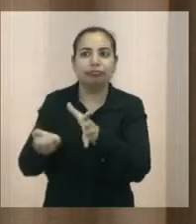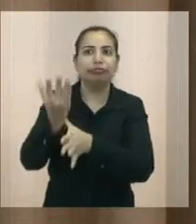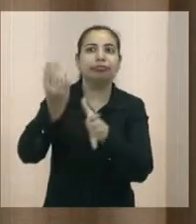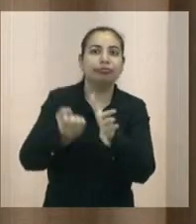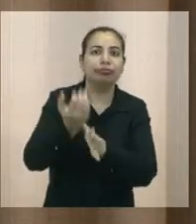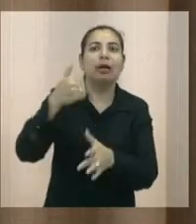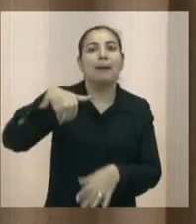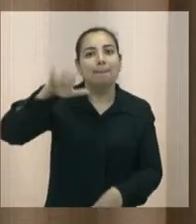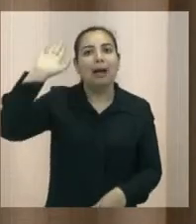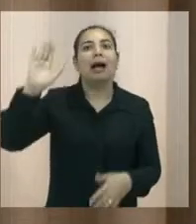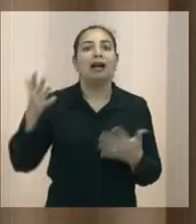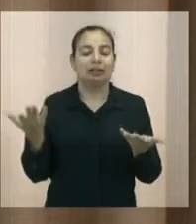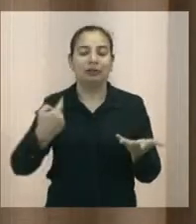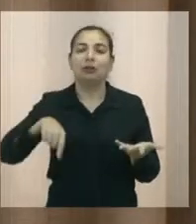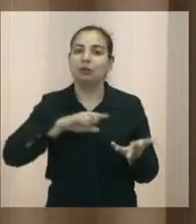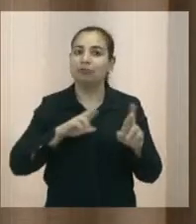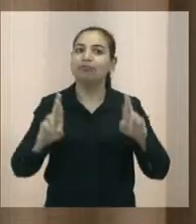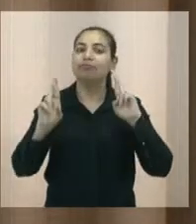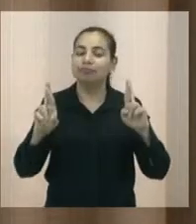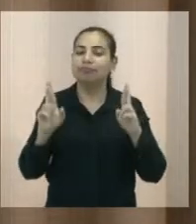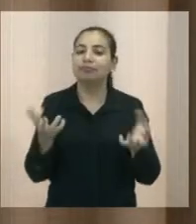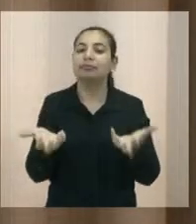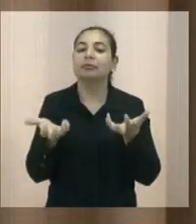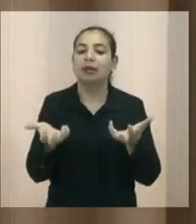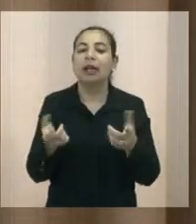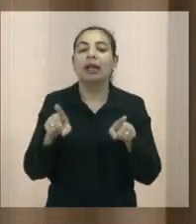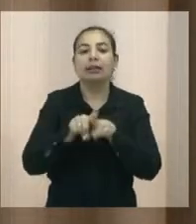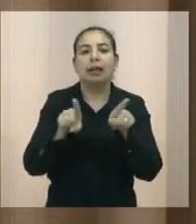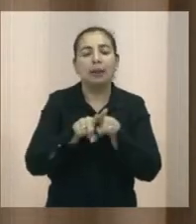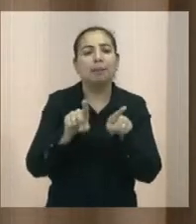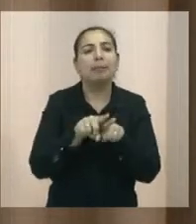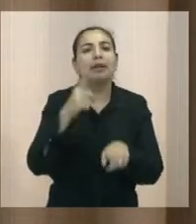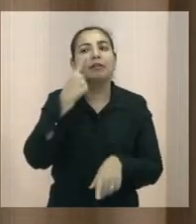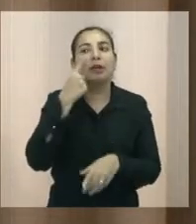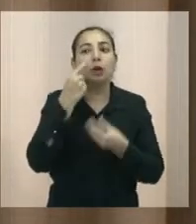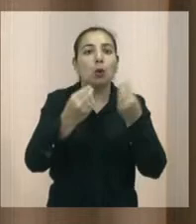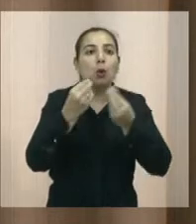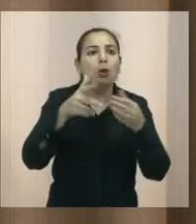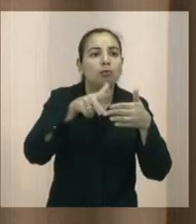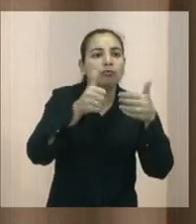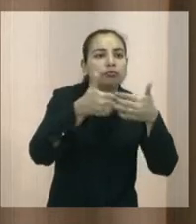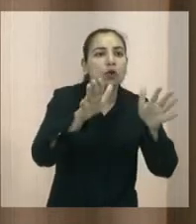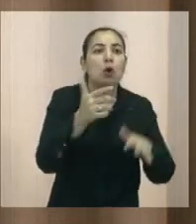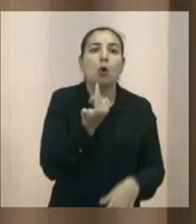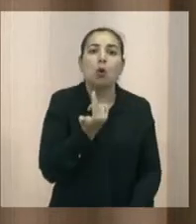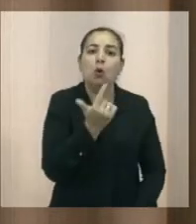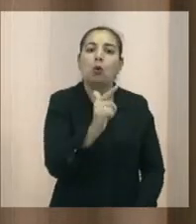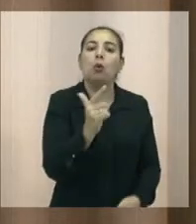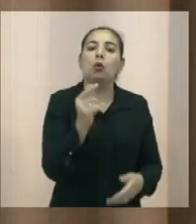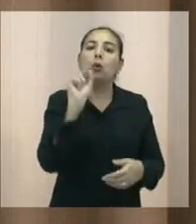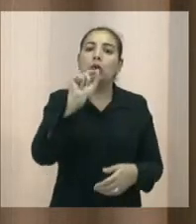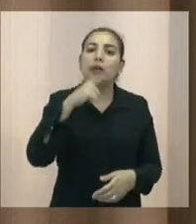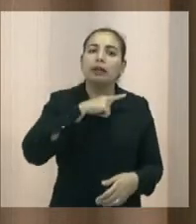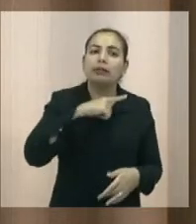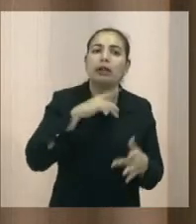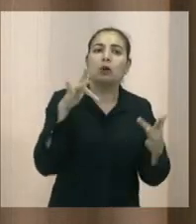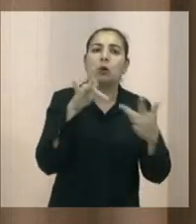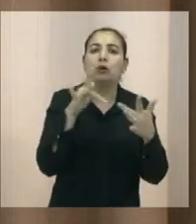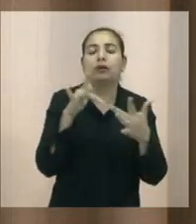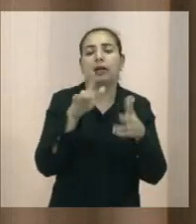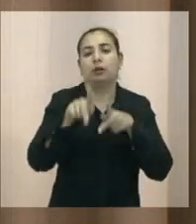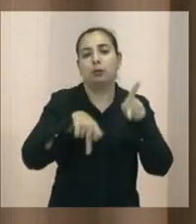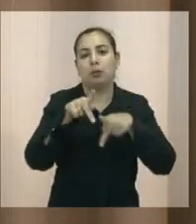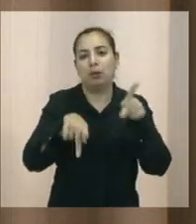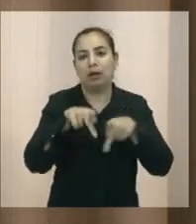possa amplificar, que a gente possa também inaugurar novas sedes, para que a população tenha uma identidade com a Defensoria e